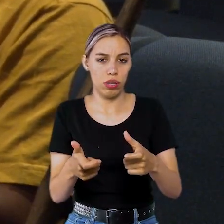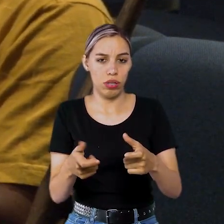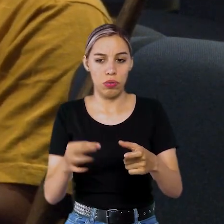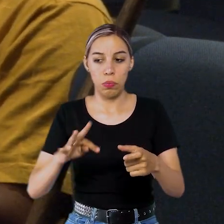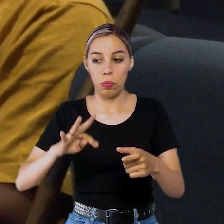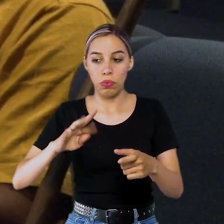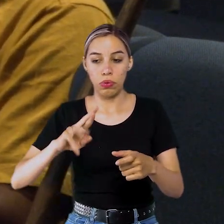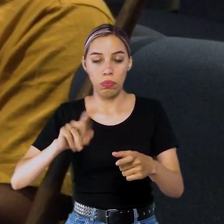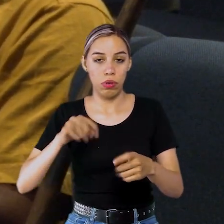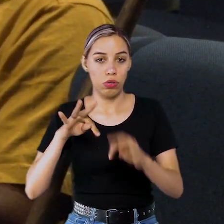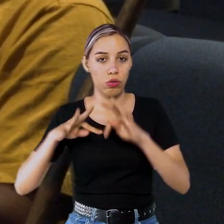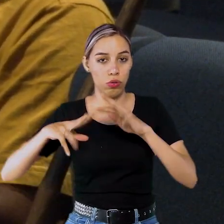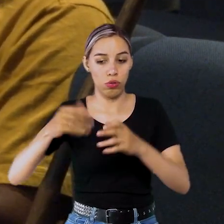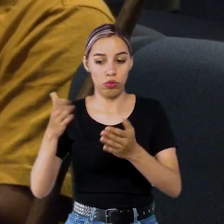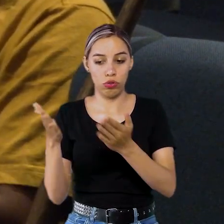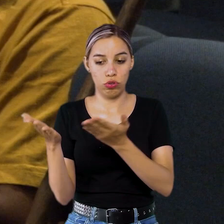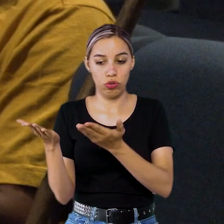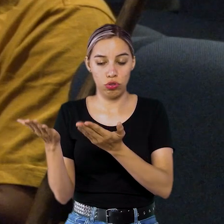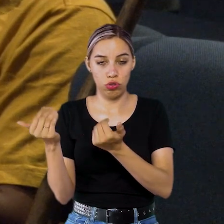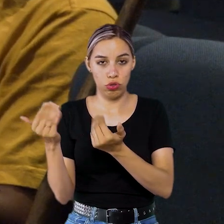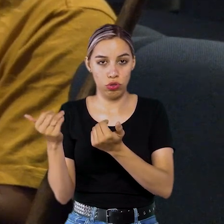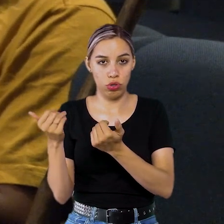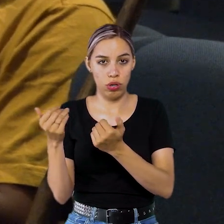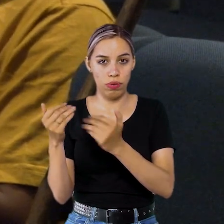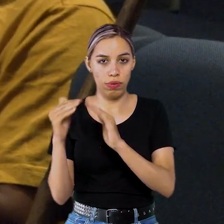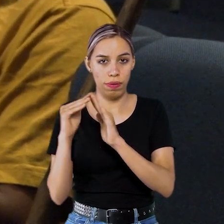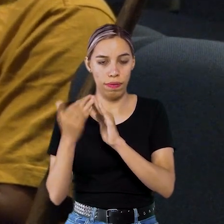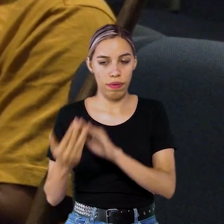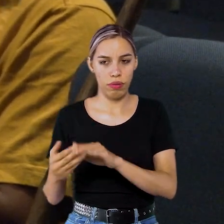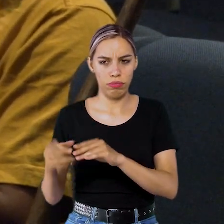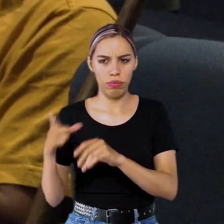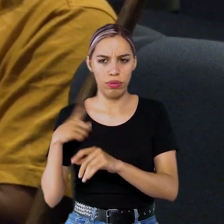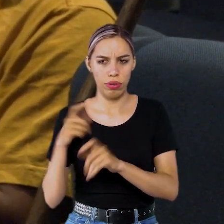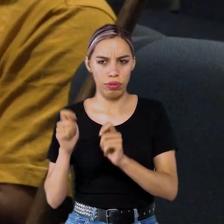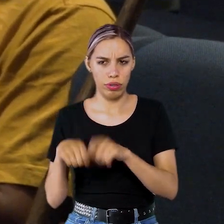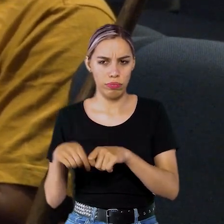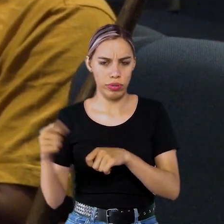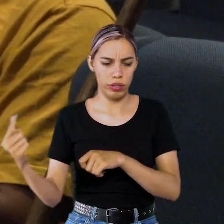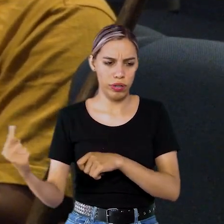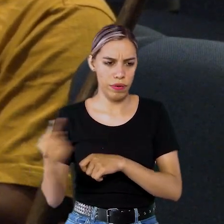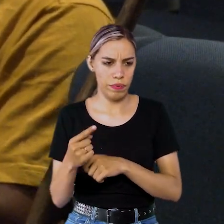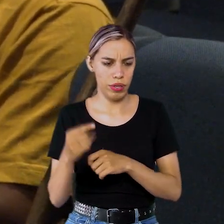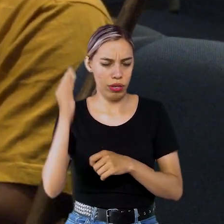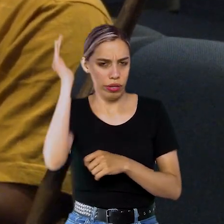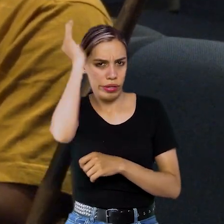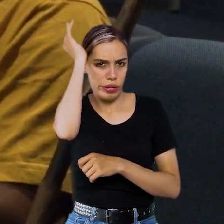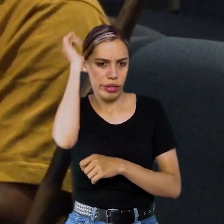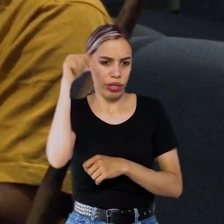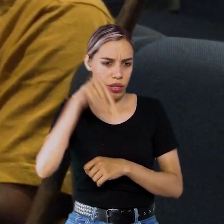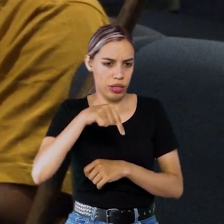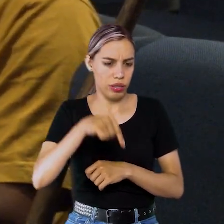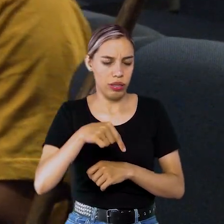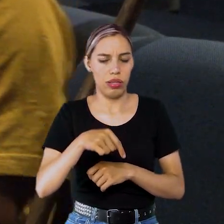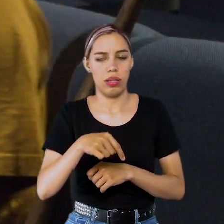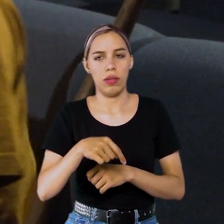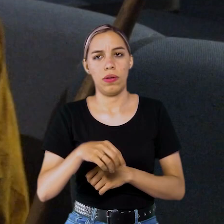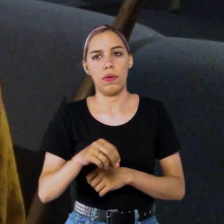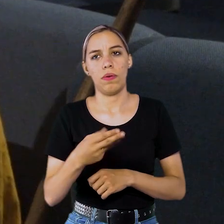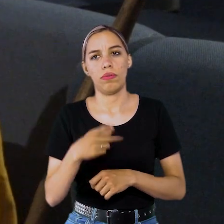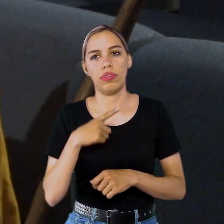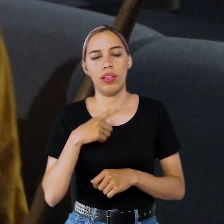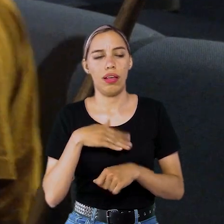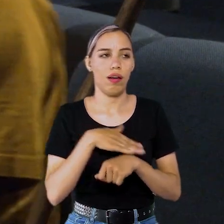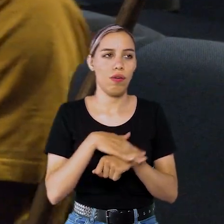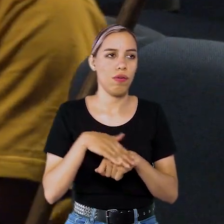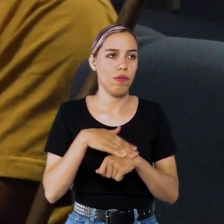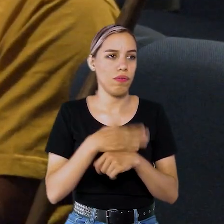jovem da periferia vai ter condição de vir para um SESC aqui no centro, ou de estar, né, nesse